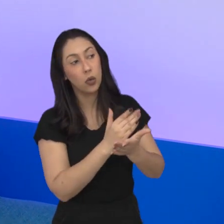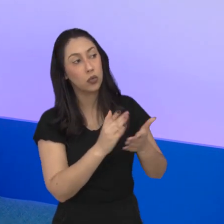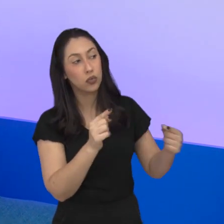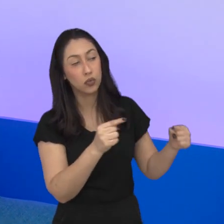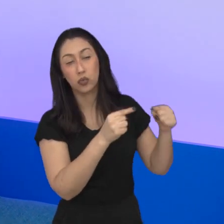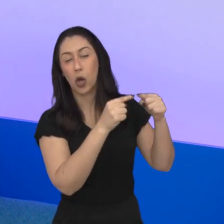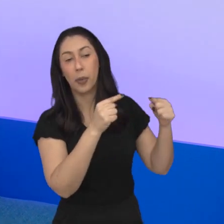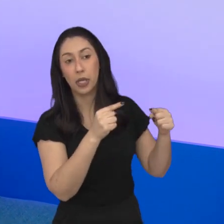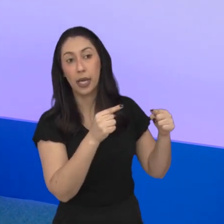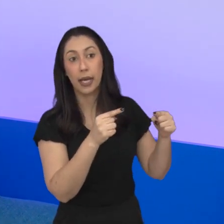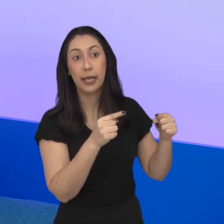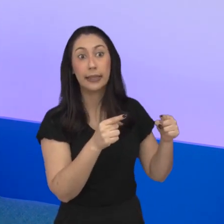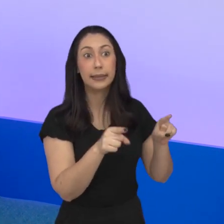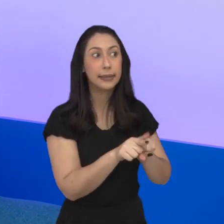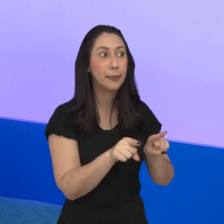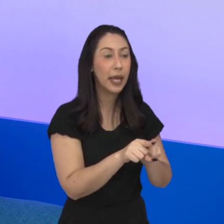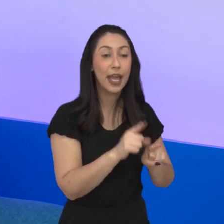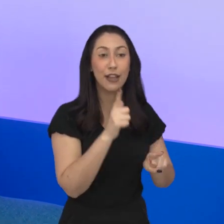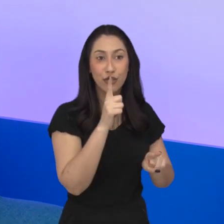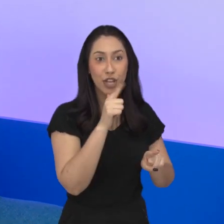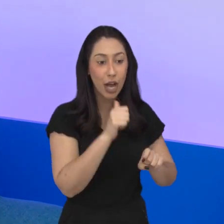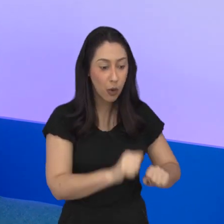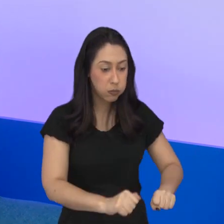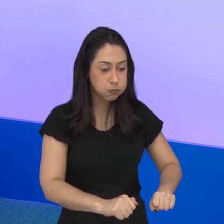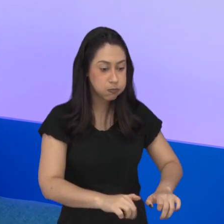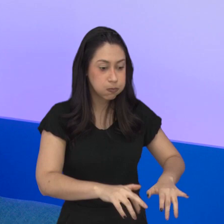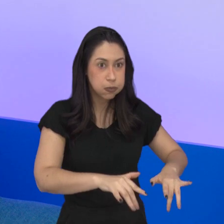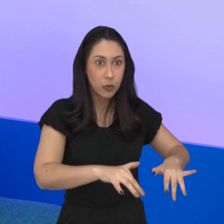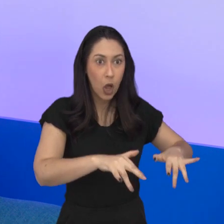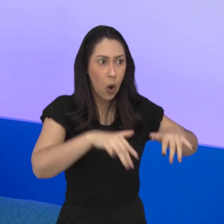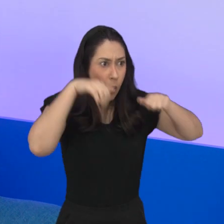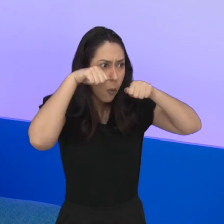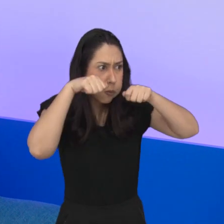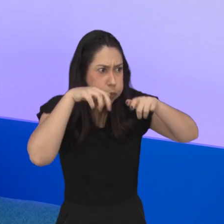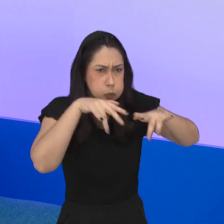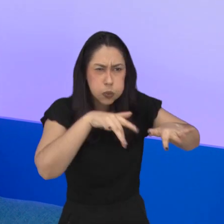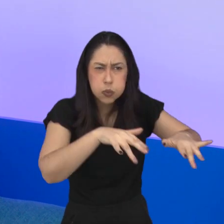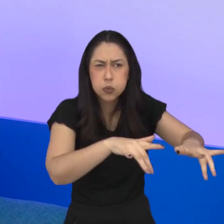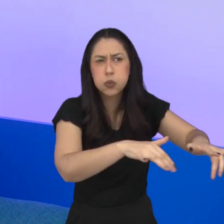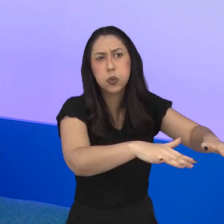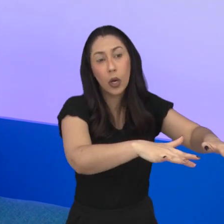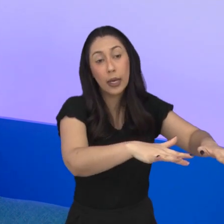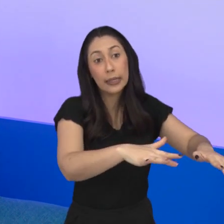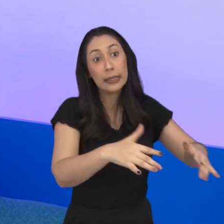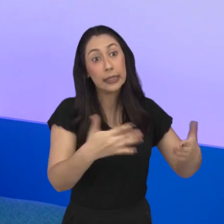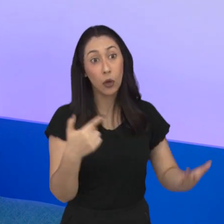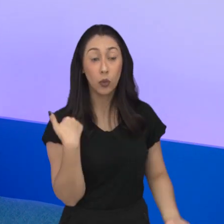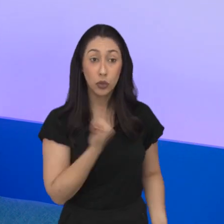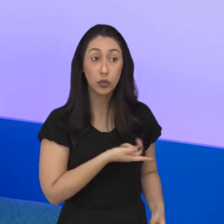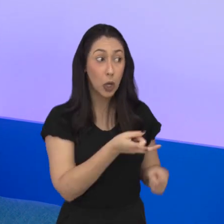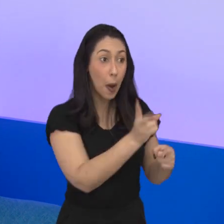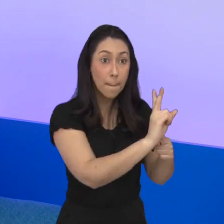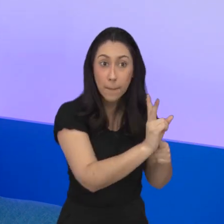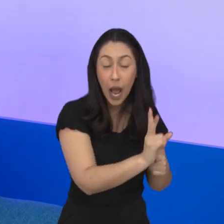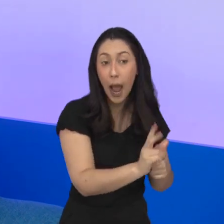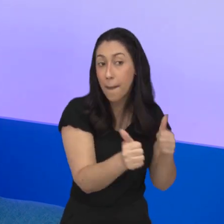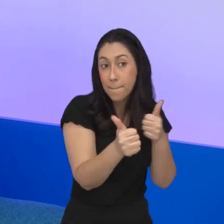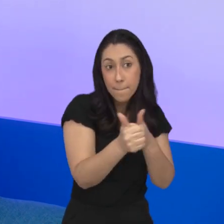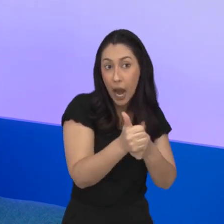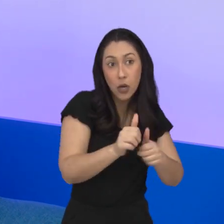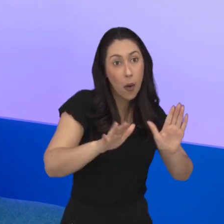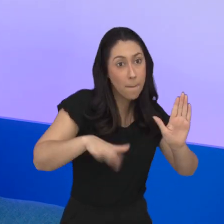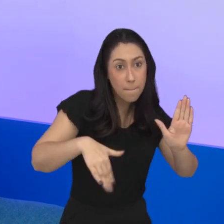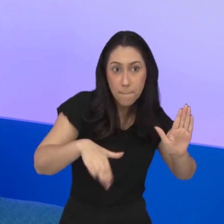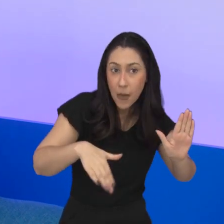processos relacionados e fenômenos hidrológicos seriam as inundações ou enxurradas urbanas. Então, a gente, além de monitorar as encostas